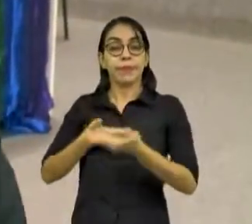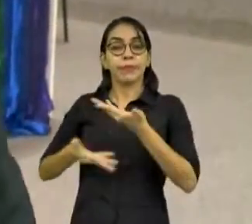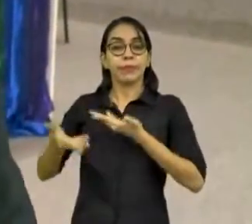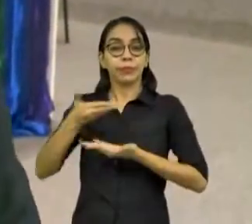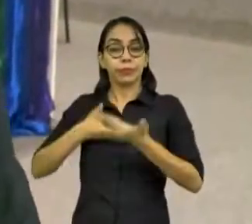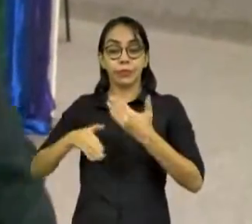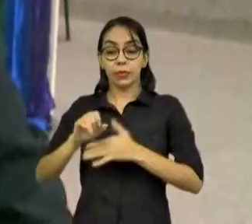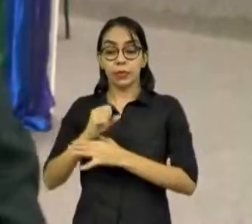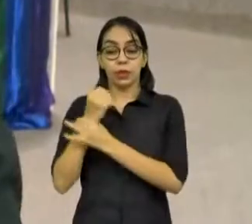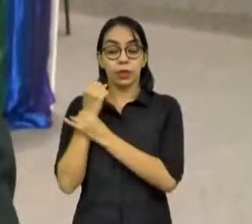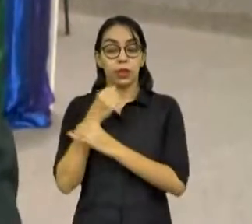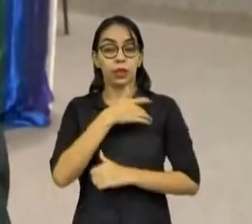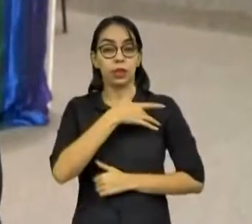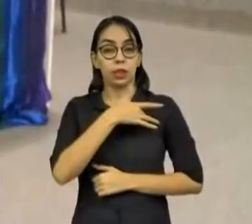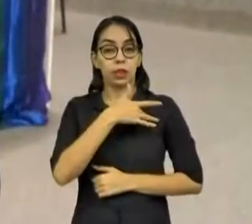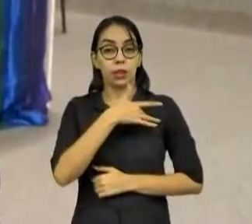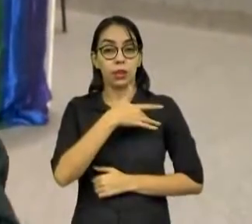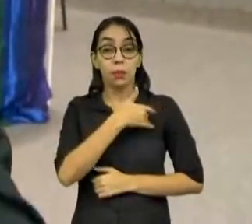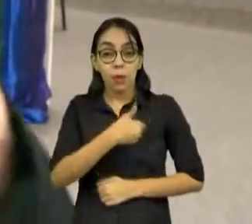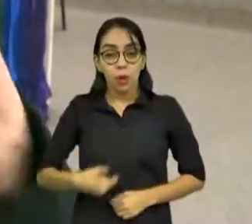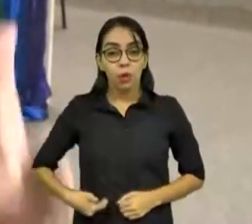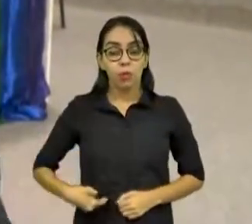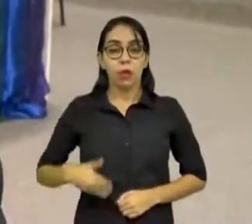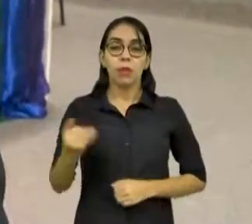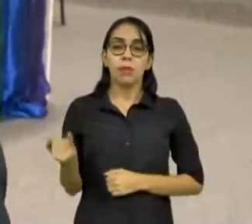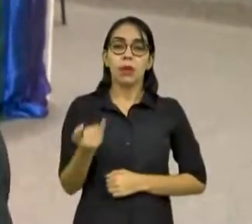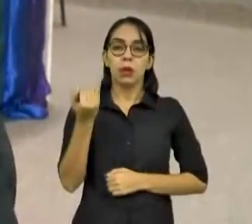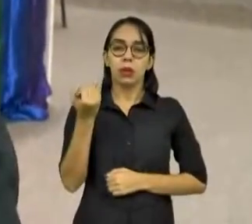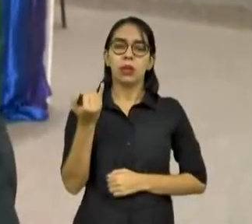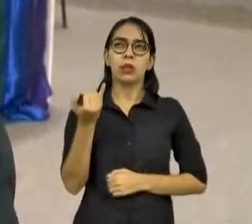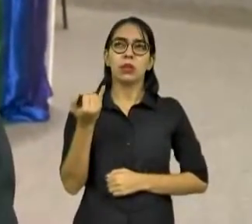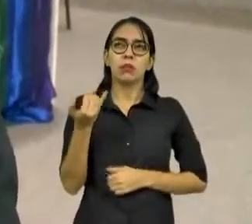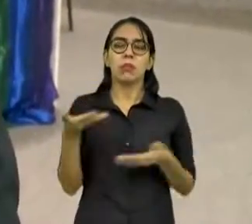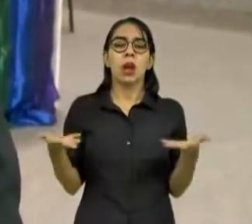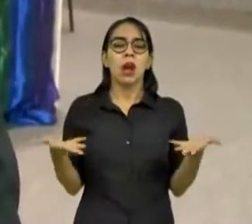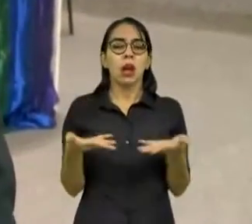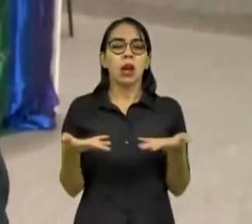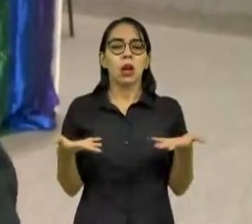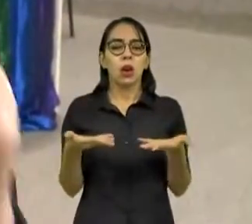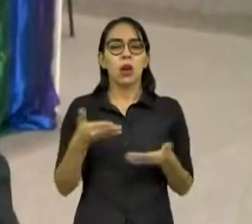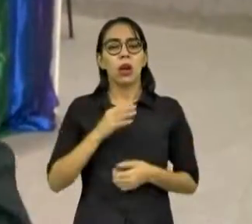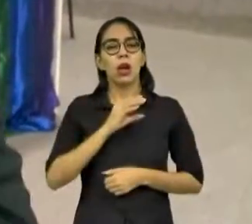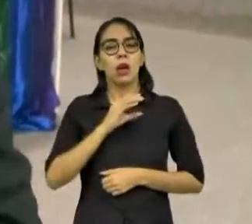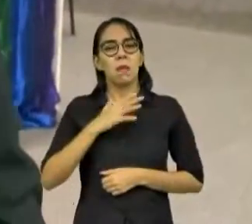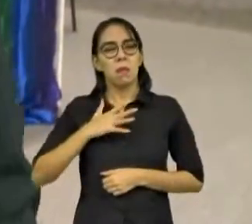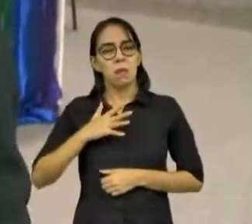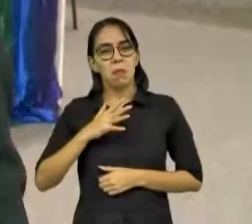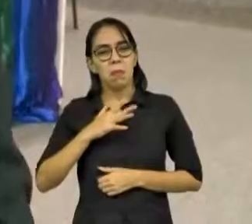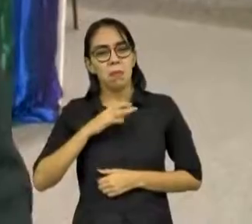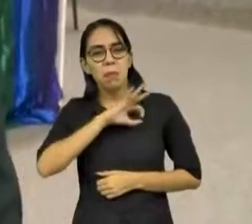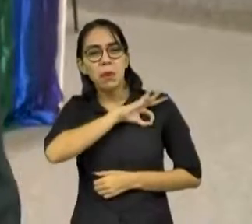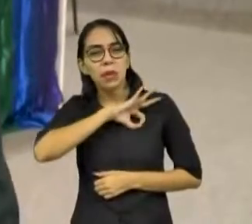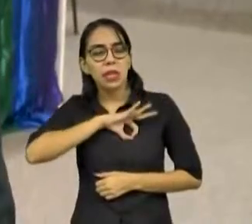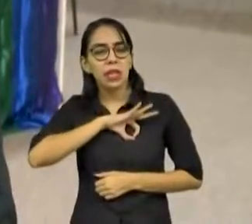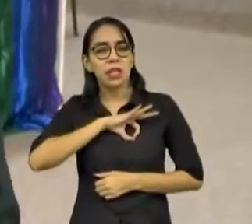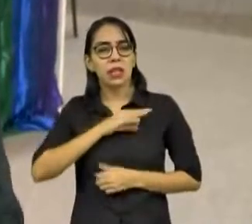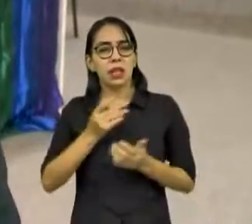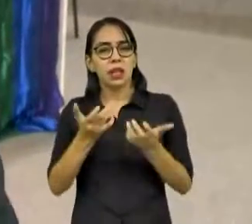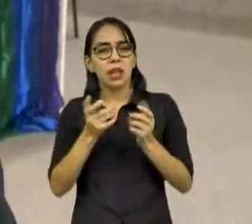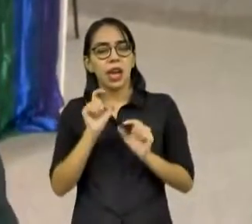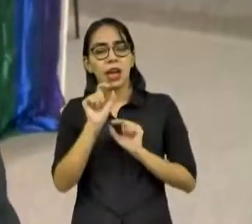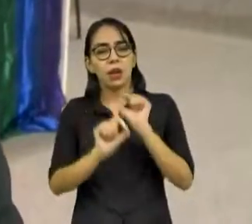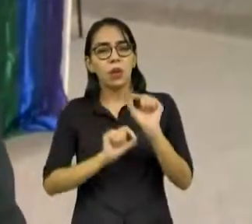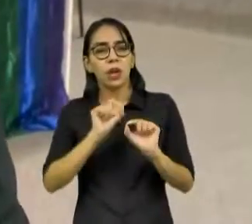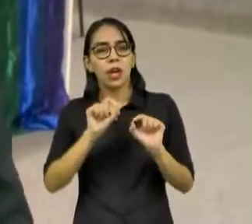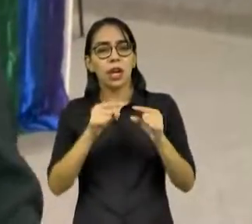Então, é muito importante, porque é nesse momento que a gente pergunta qual é a polícia que a sociedade quer, né? Qual é a ação estatal, quais são as políticas